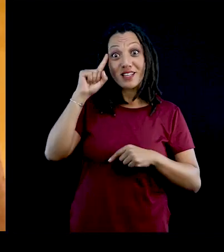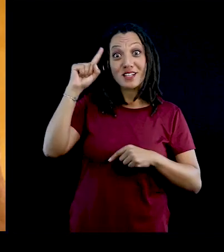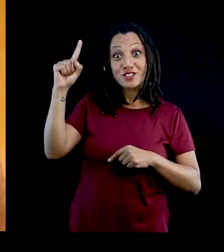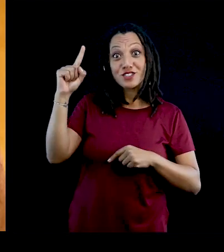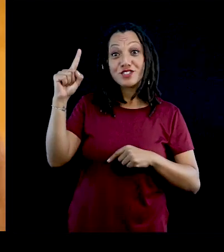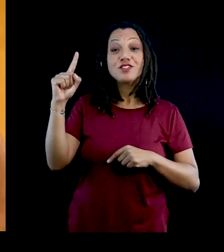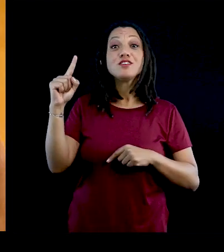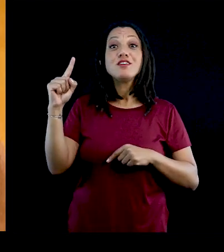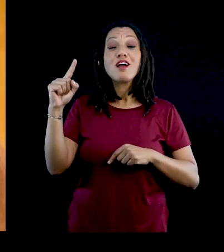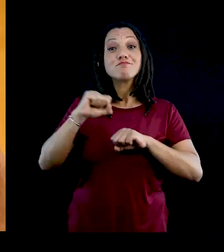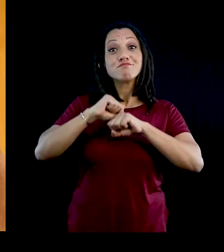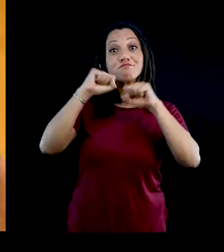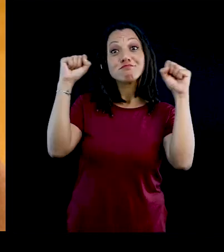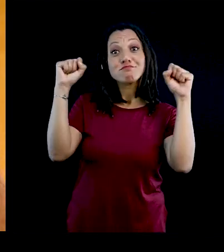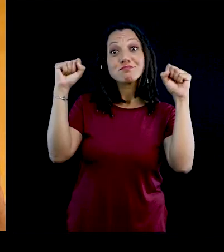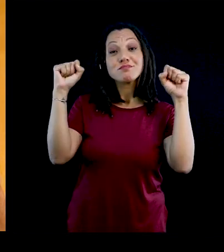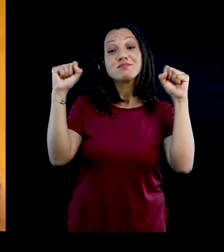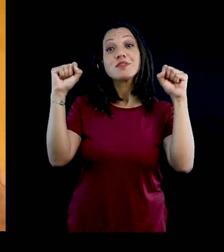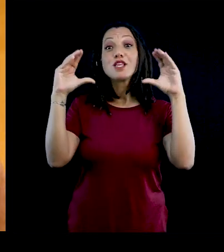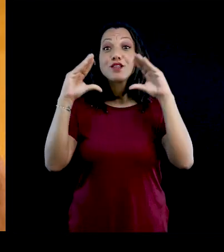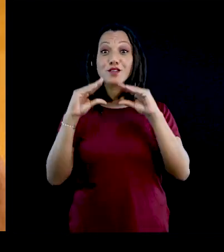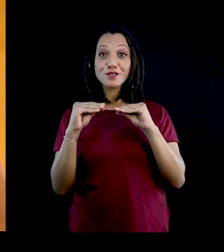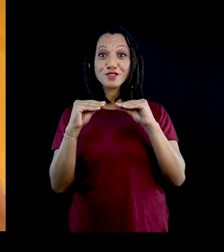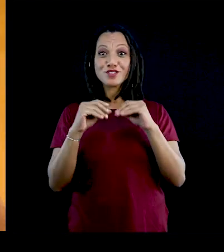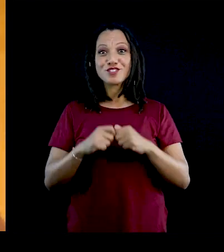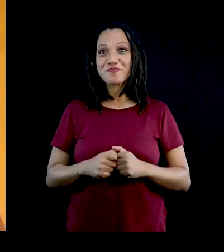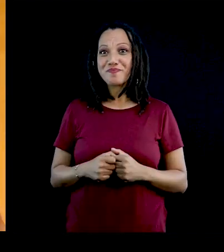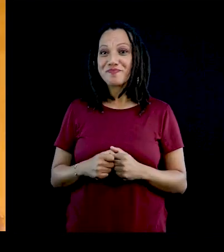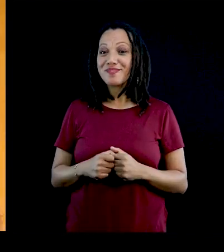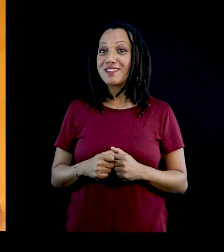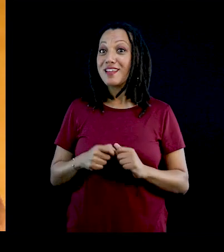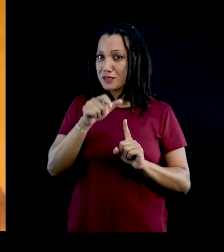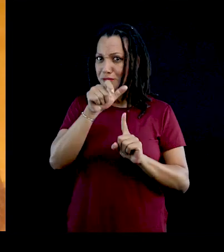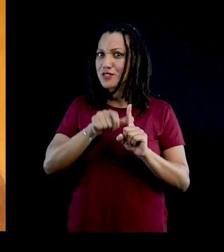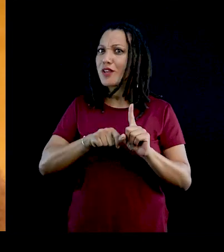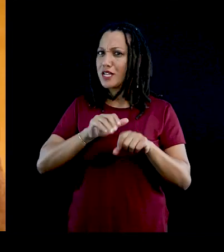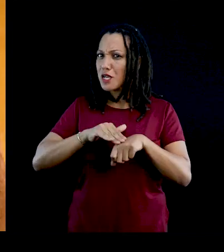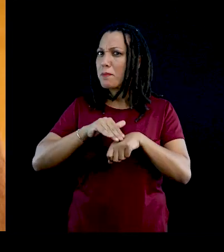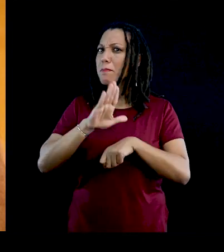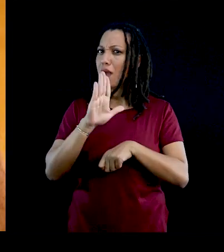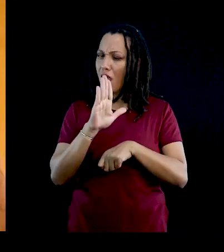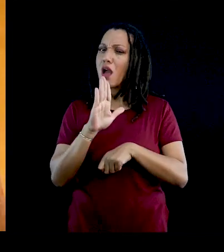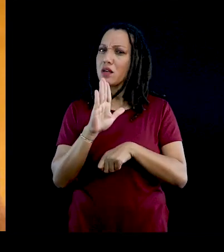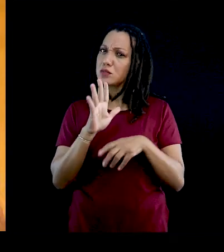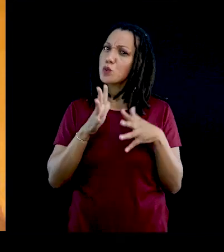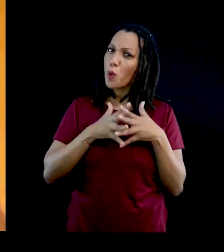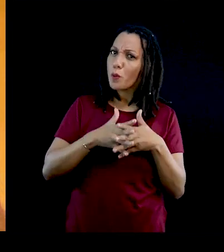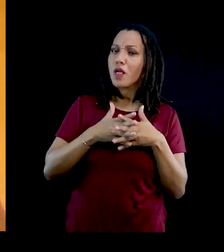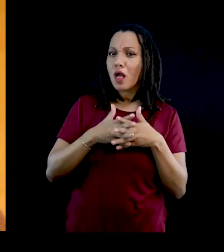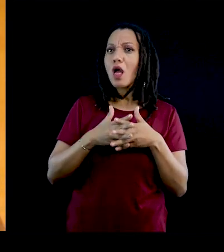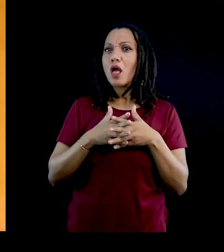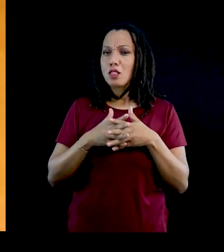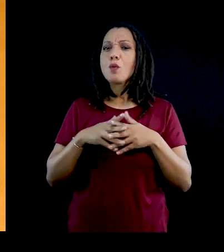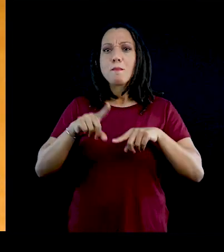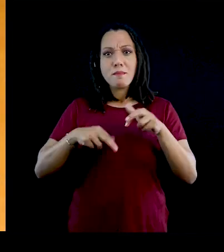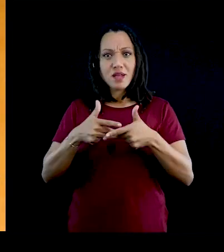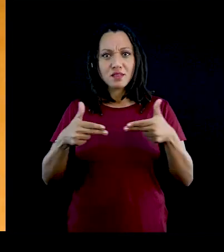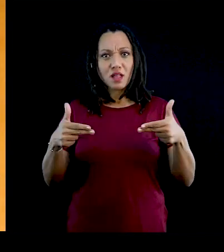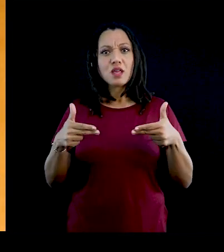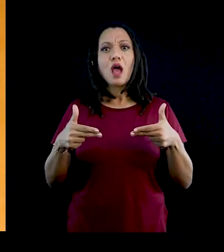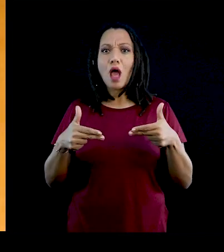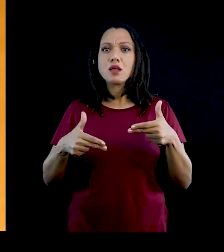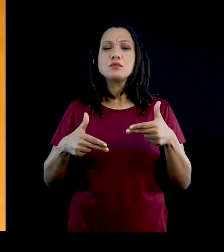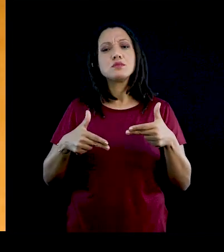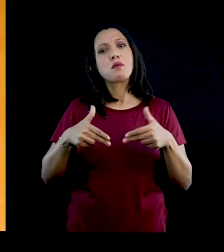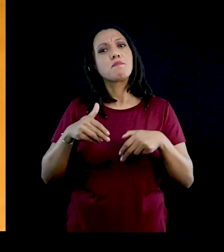trabalho muito mais complexo do que os outros que a gente havia feito aqui, e ele exige outros materiais também. Mas é uma referência para a gente